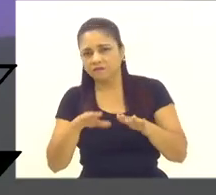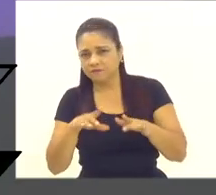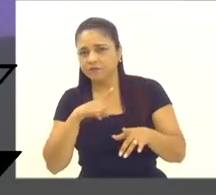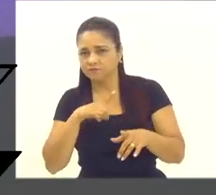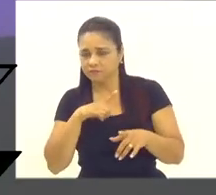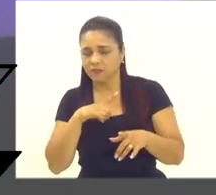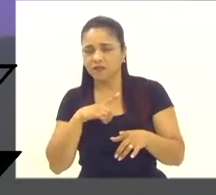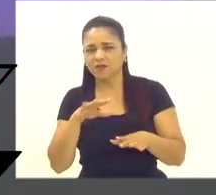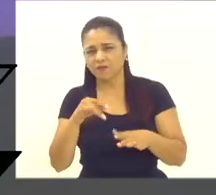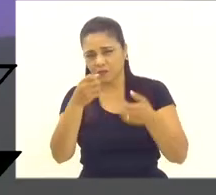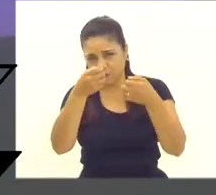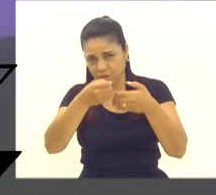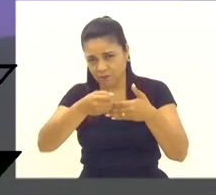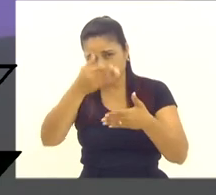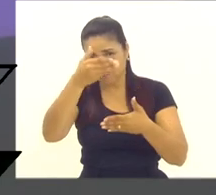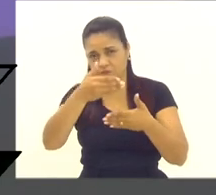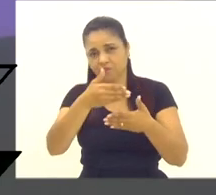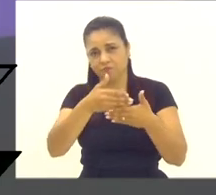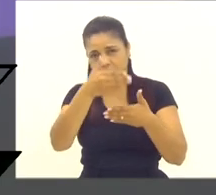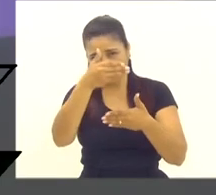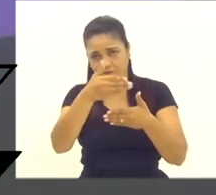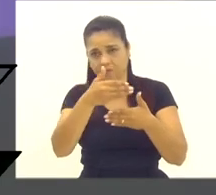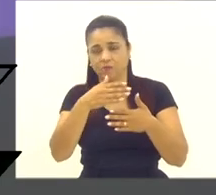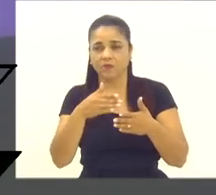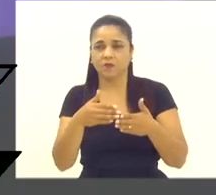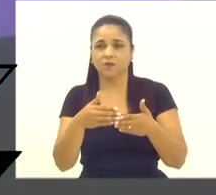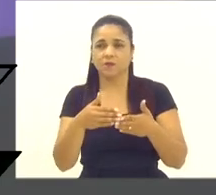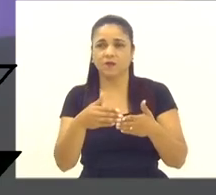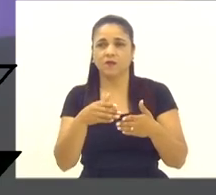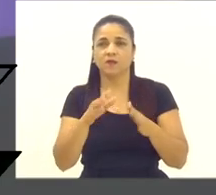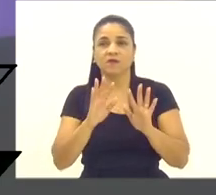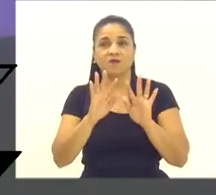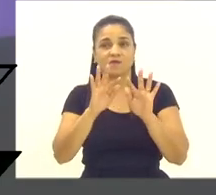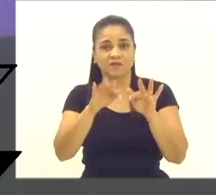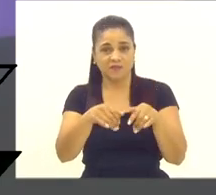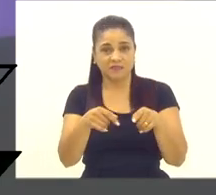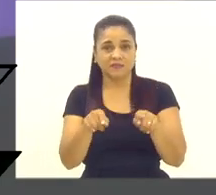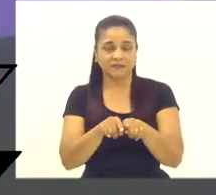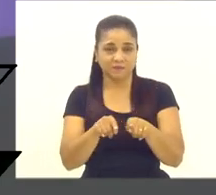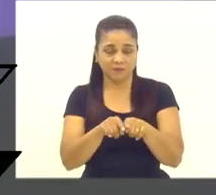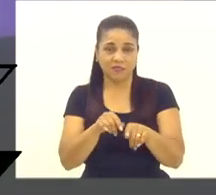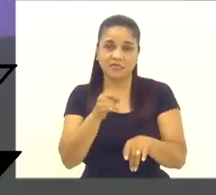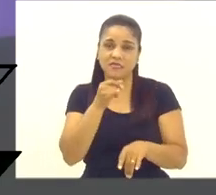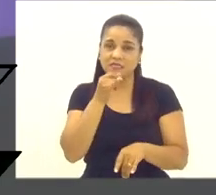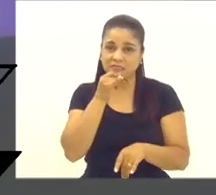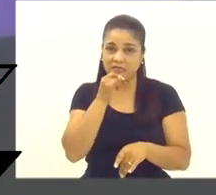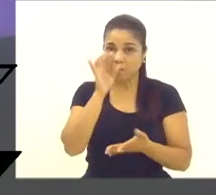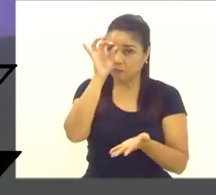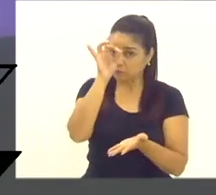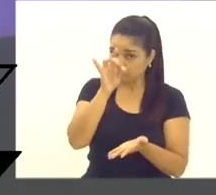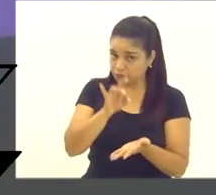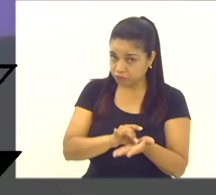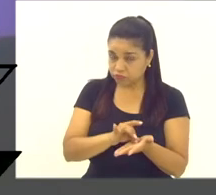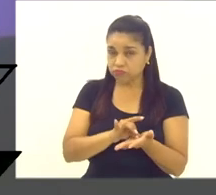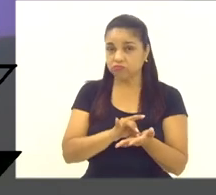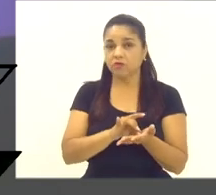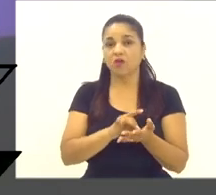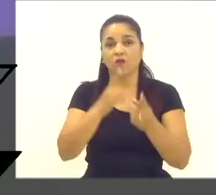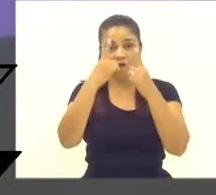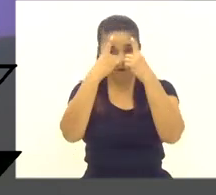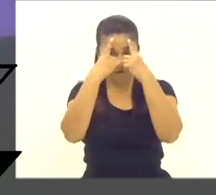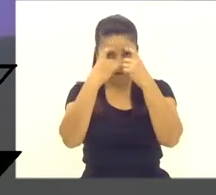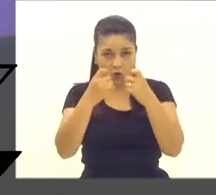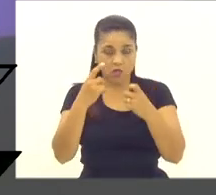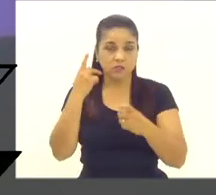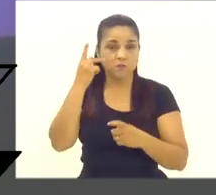eu vou passar pode passar por favor porque para finalizar aqui eu queria também trazer alguns exemplos concretos dos casos de violência